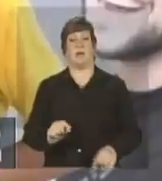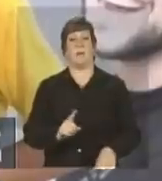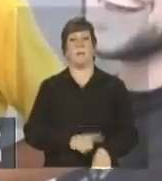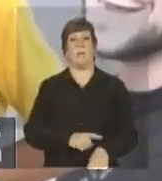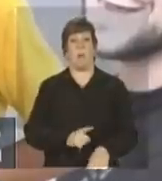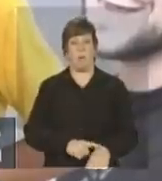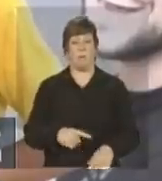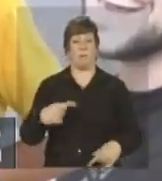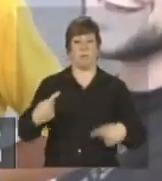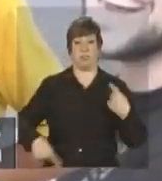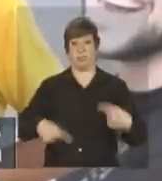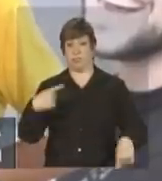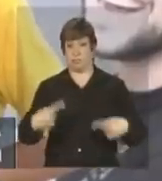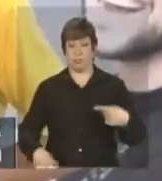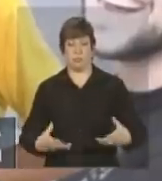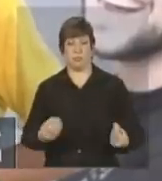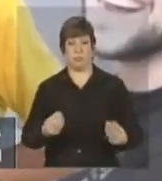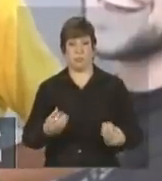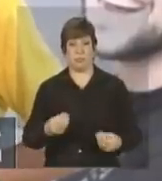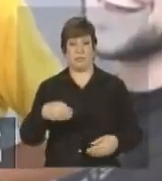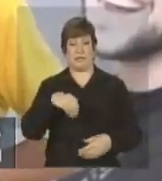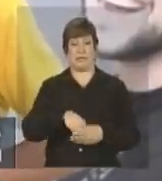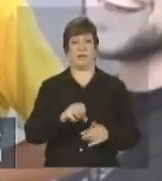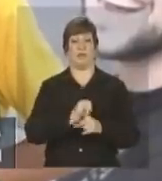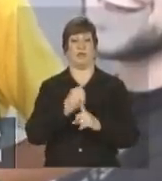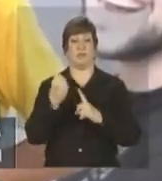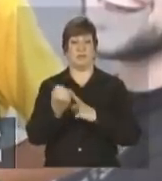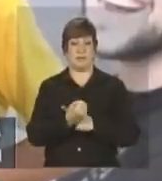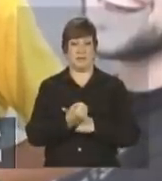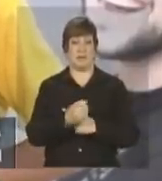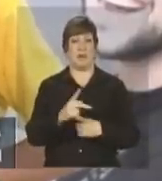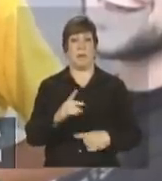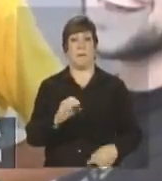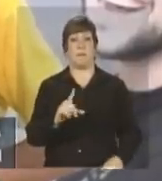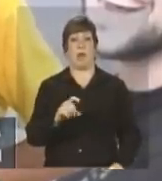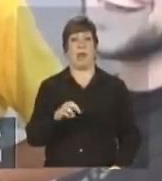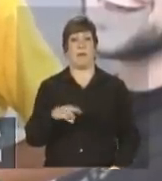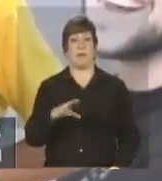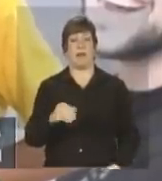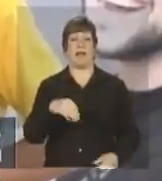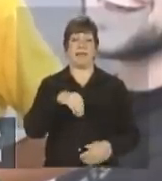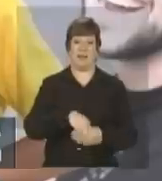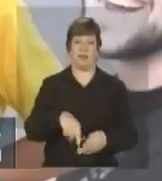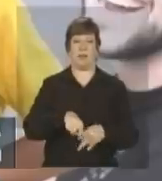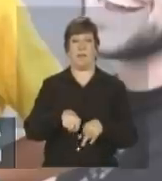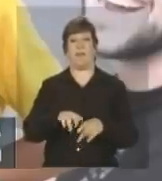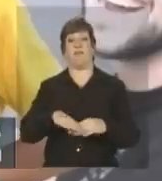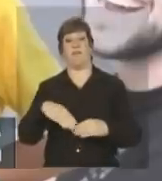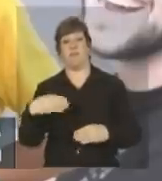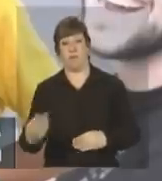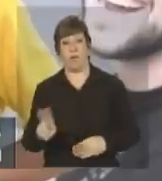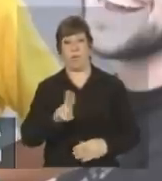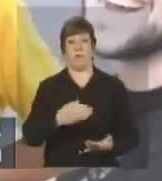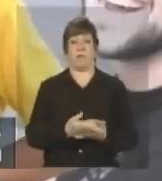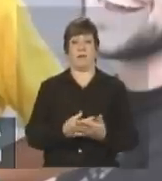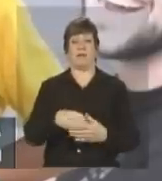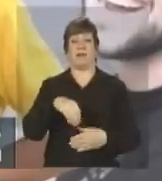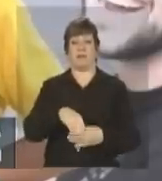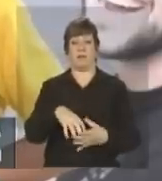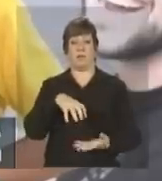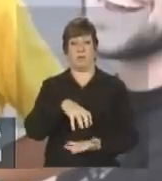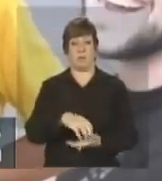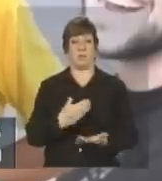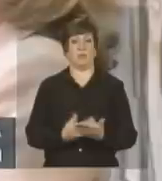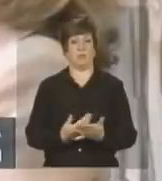de polêmica aguda na sociedade brasileira, dentro e fora da universidade e mesmo dentro do movimento estudantil que o Brasil